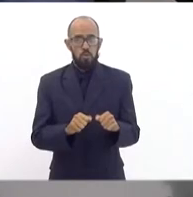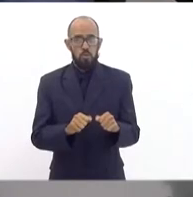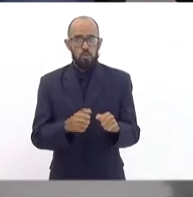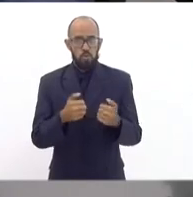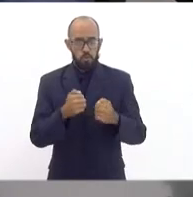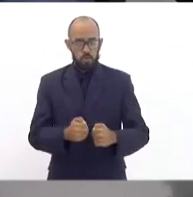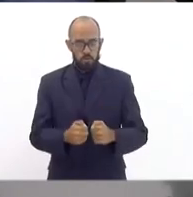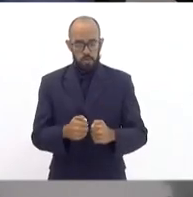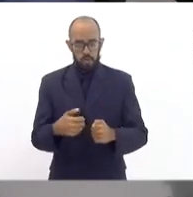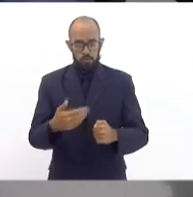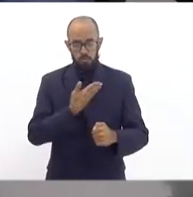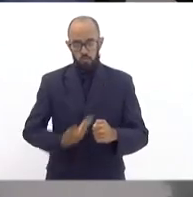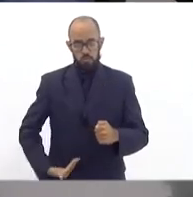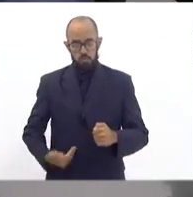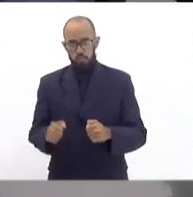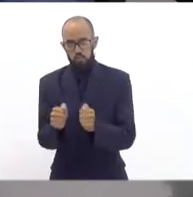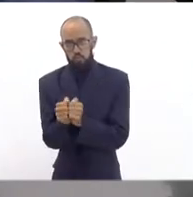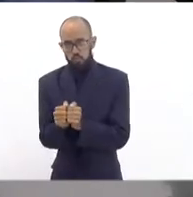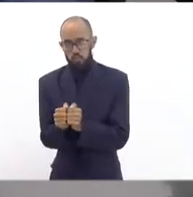reuniram e